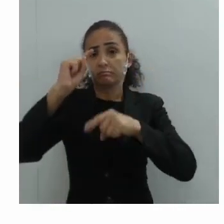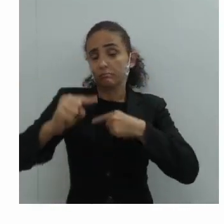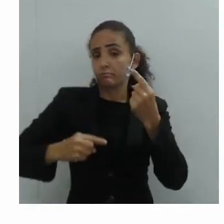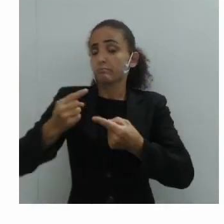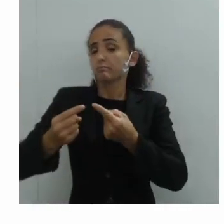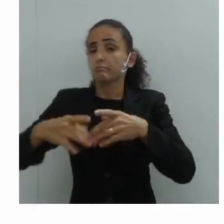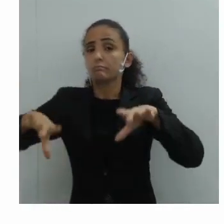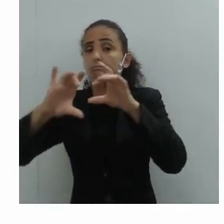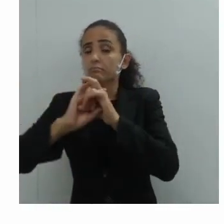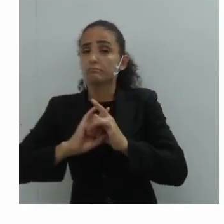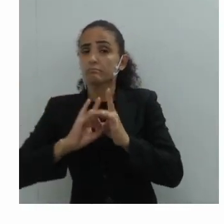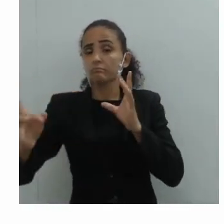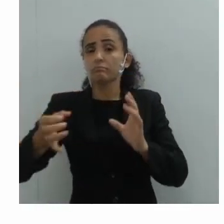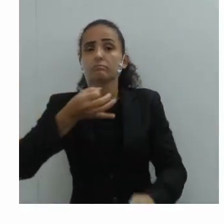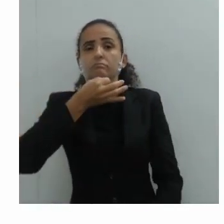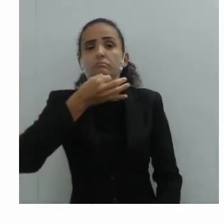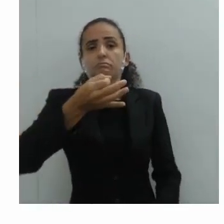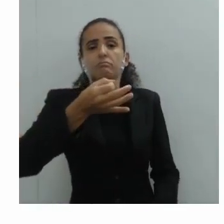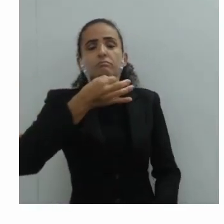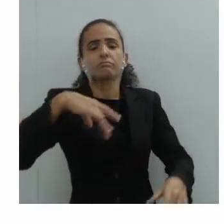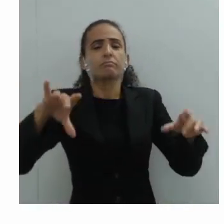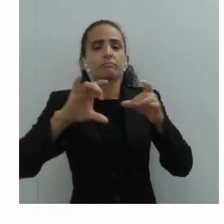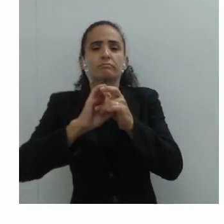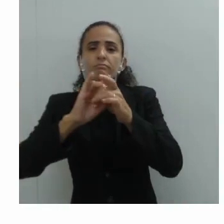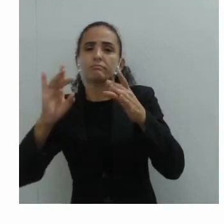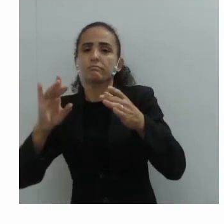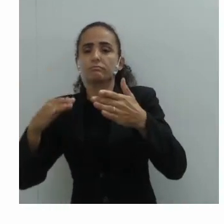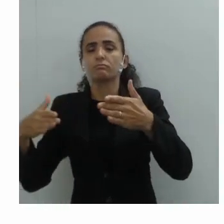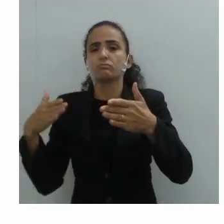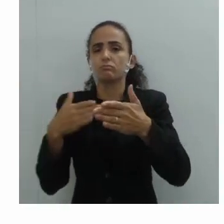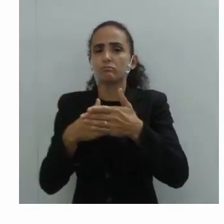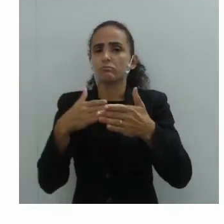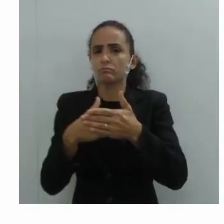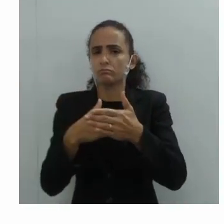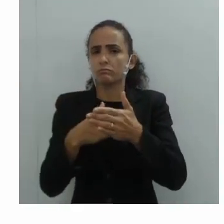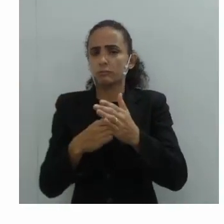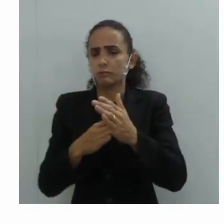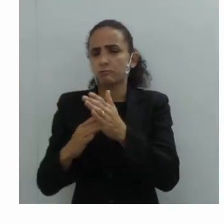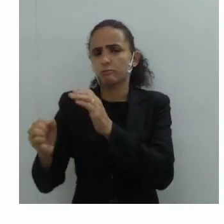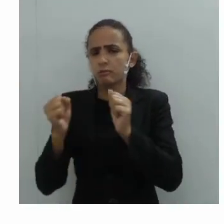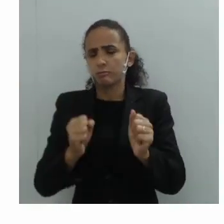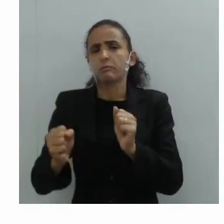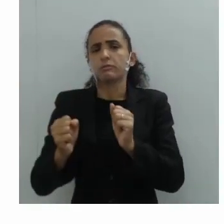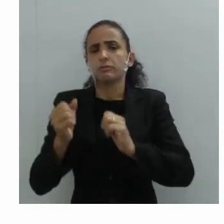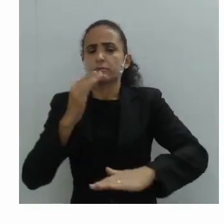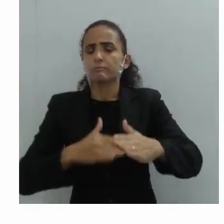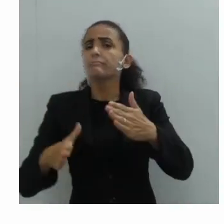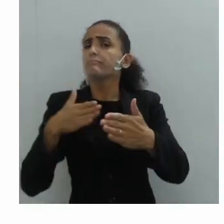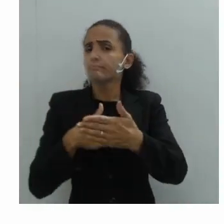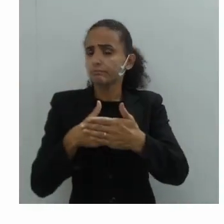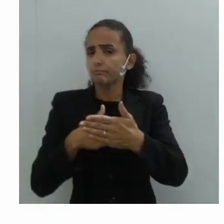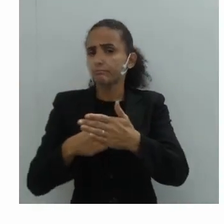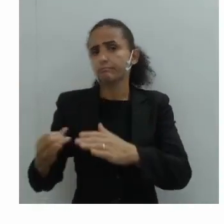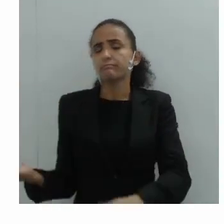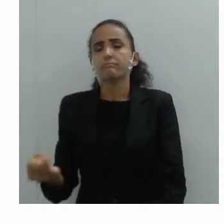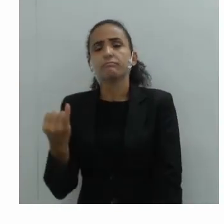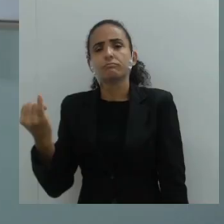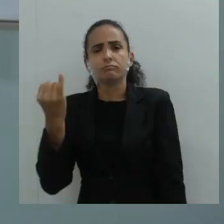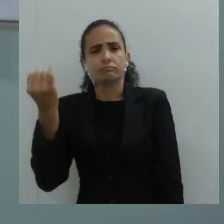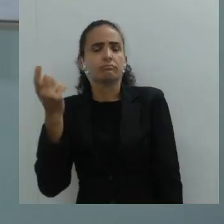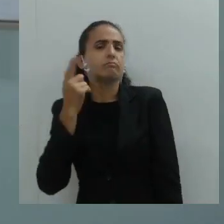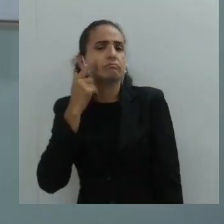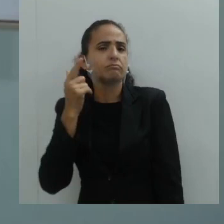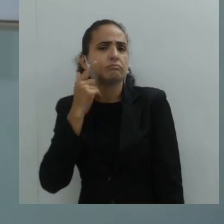a liberdade de expressão limita o abuso do poder. Cortando para mim, é importante. Viram